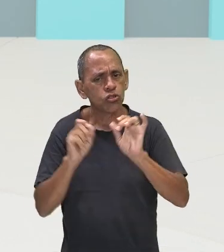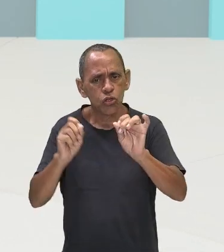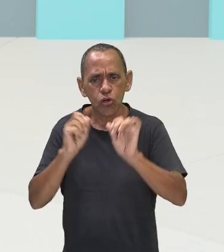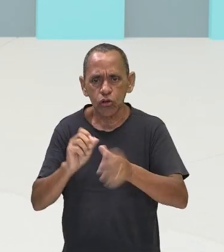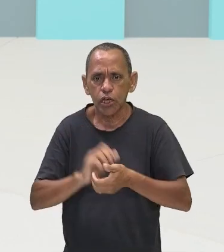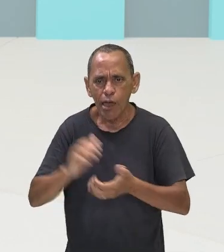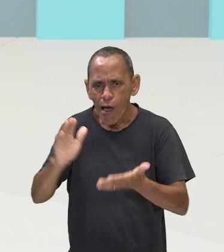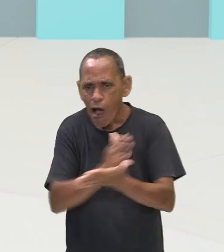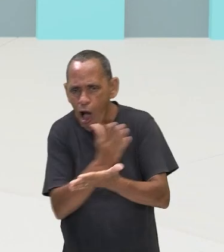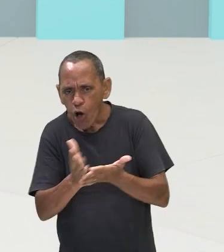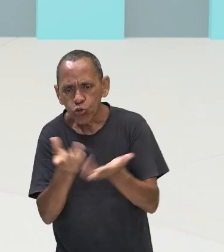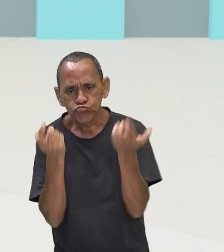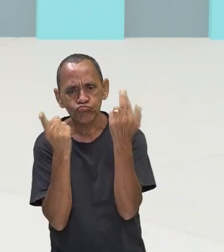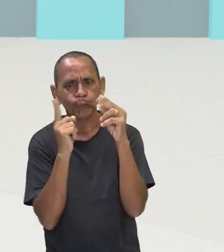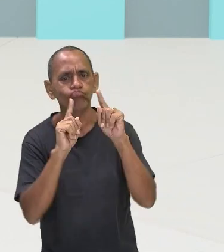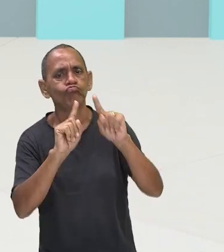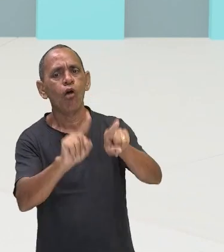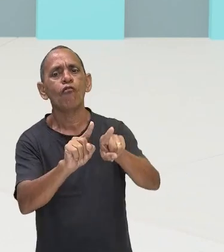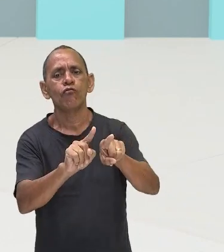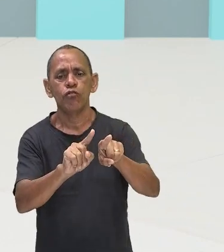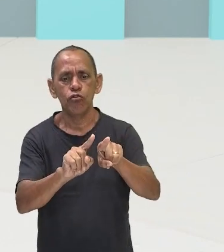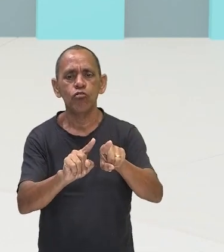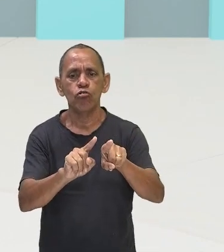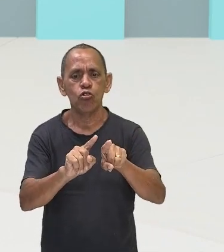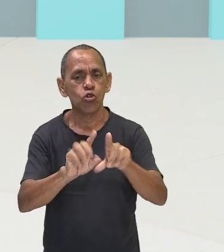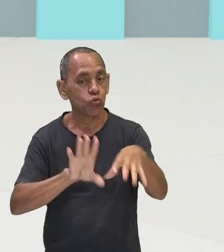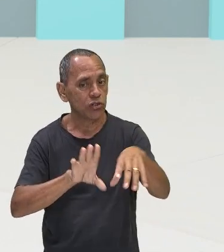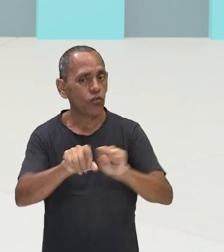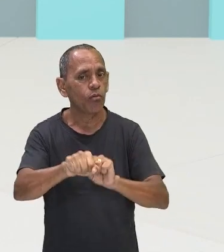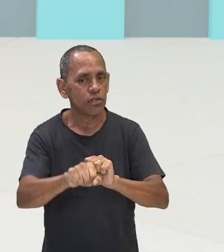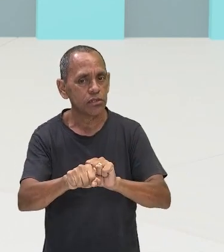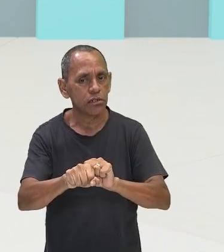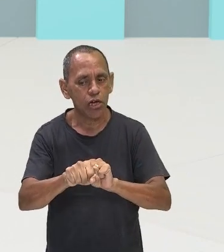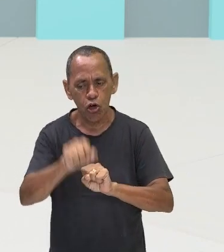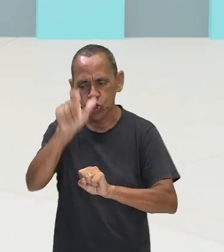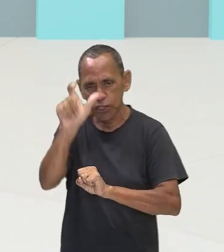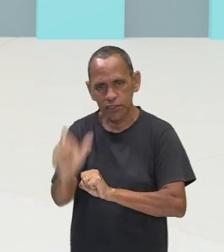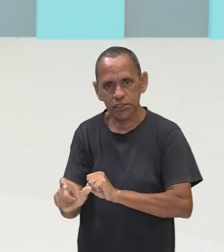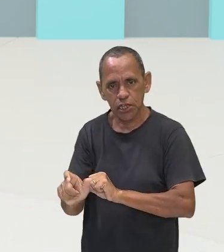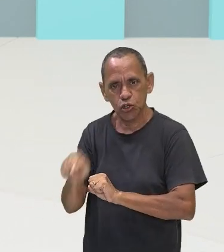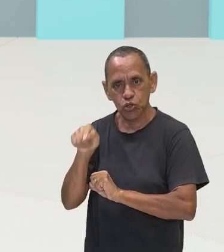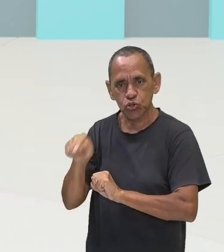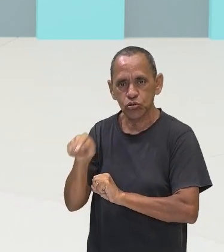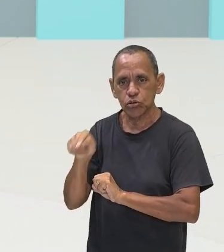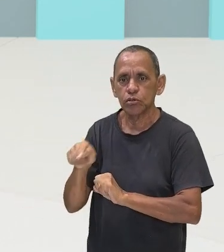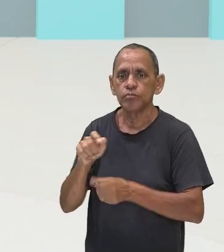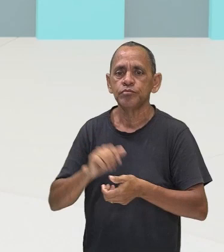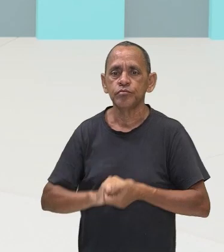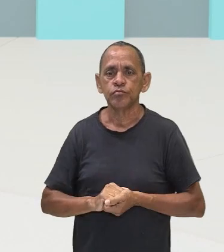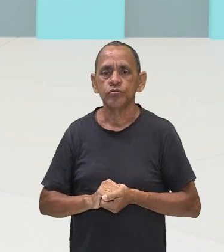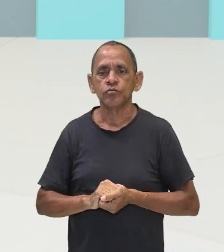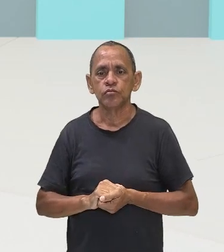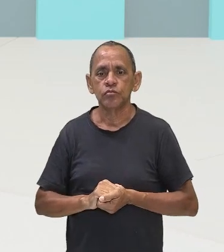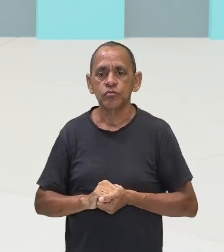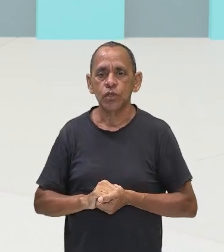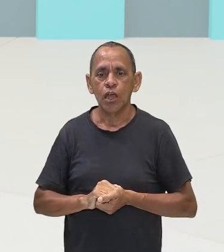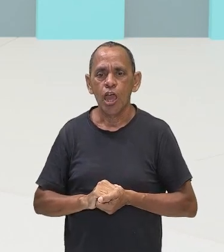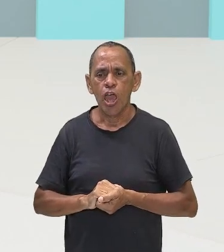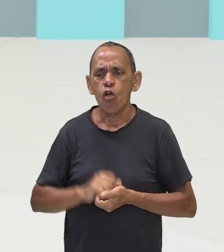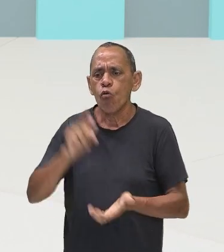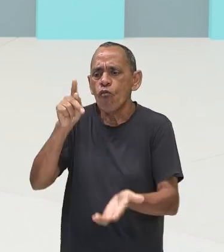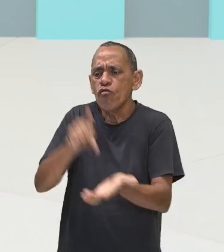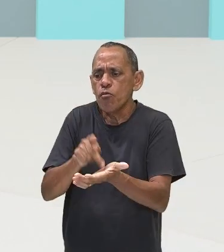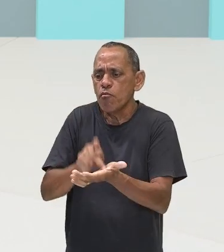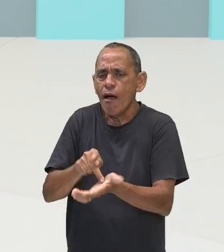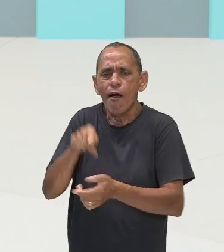consolidação dessa formação. Então, o que é uma declaração? É eu afirmar algo que eu sei, é eu afirmar algo